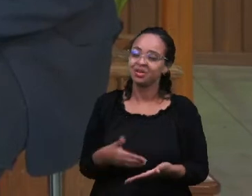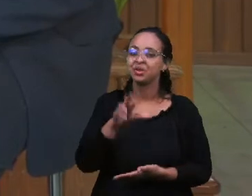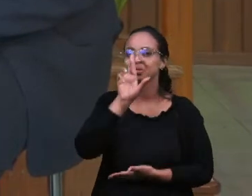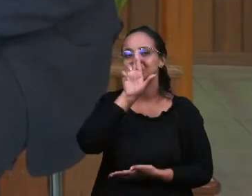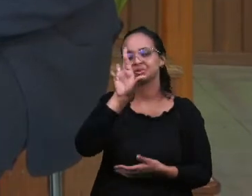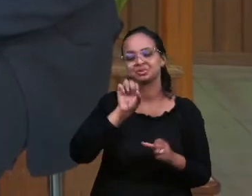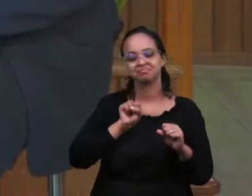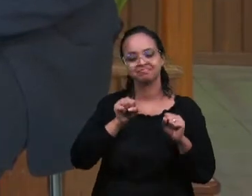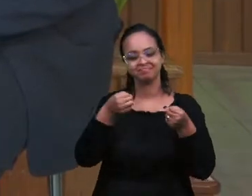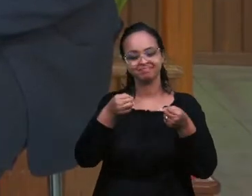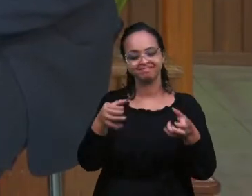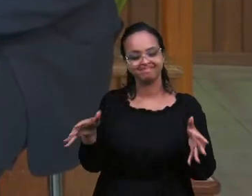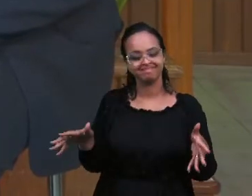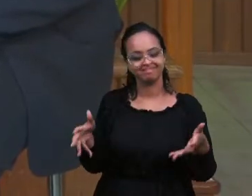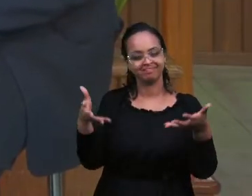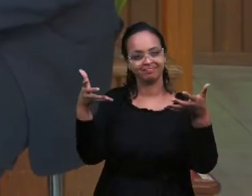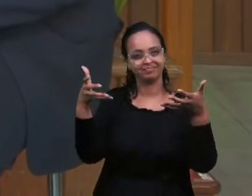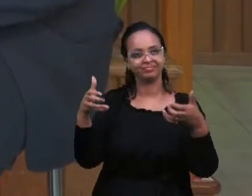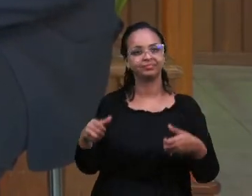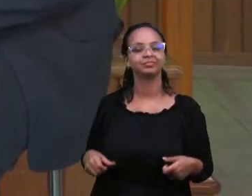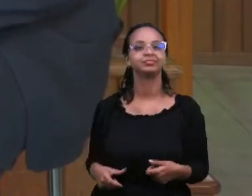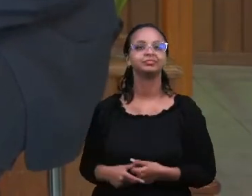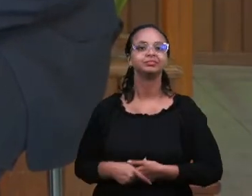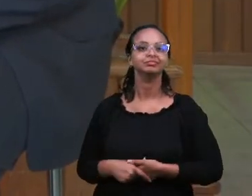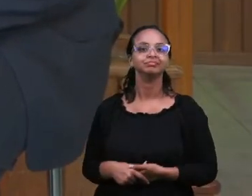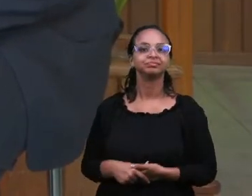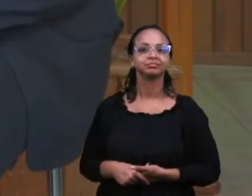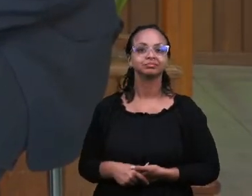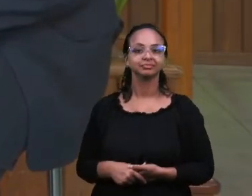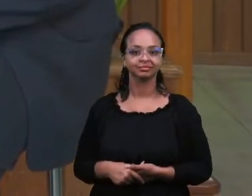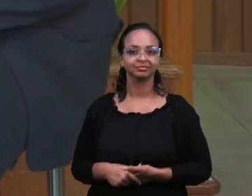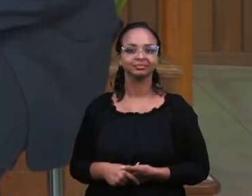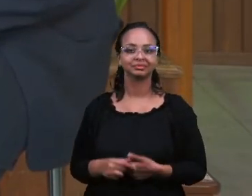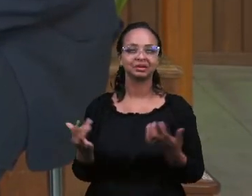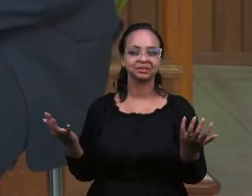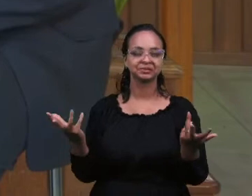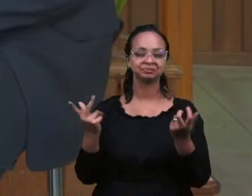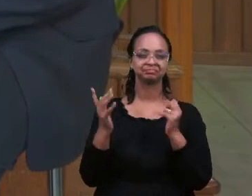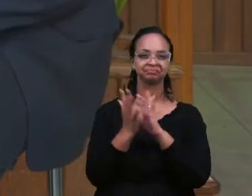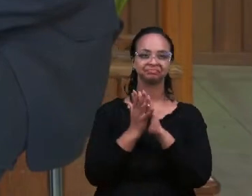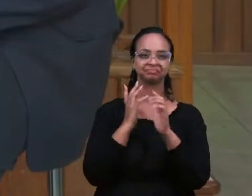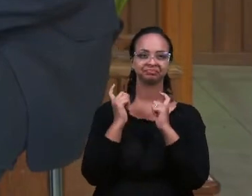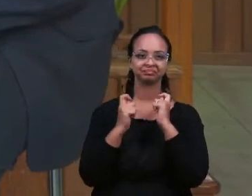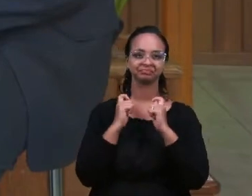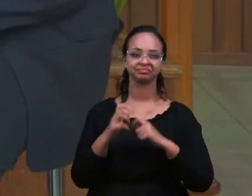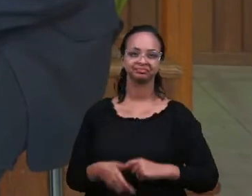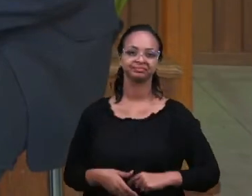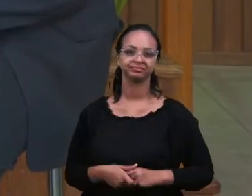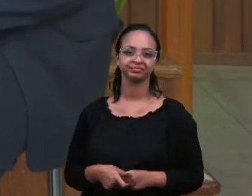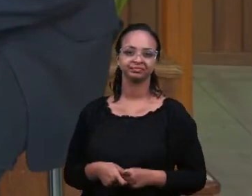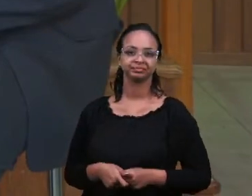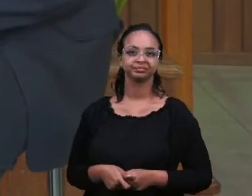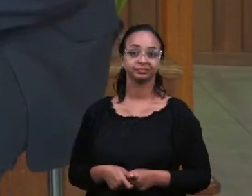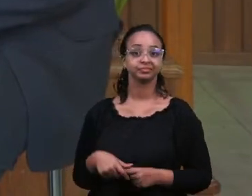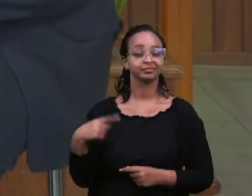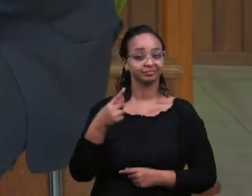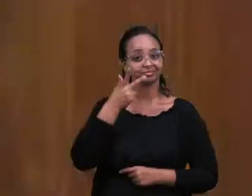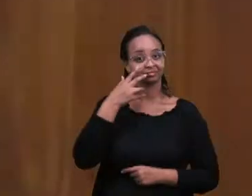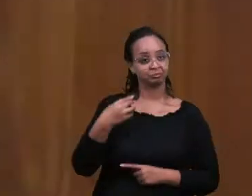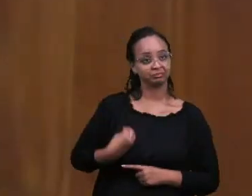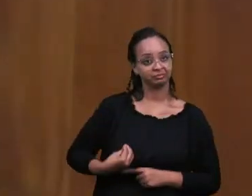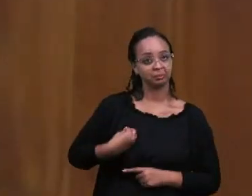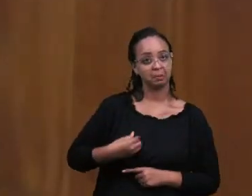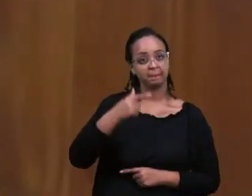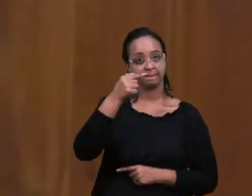sustentou, nos ajudou, nos abençoou, nos até dirigiu. Aqui. Glória a Jesus, louvado seja o nome do Senhor. Mas, Saulo, agora a gente está falando ao vivo, agora são 19